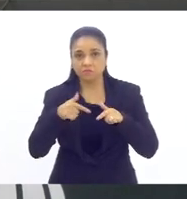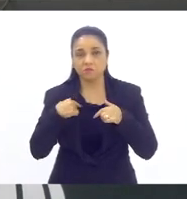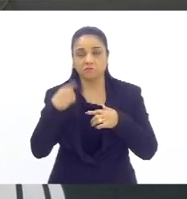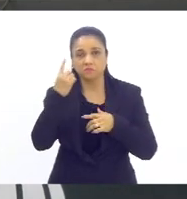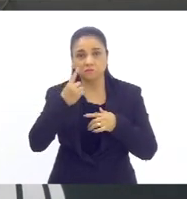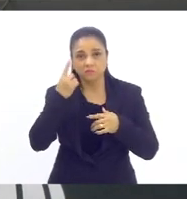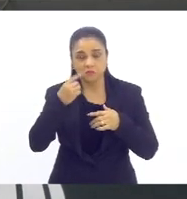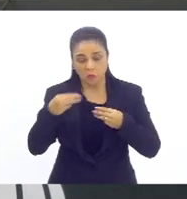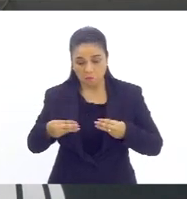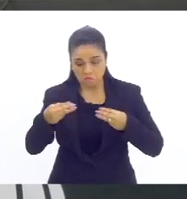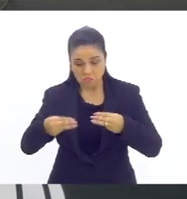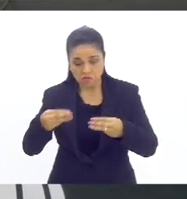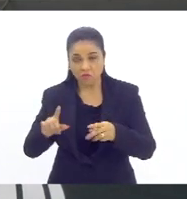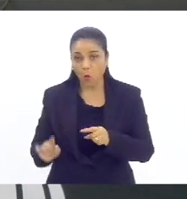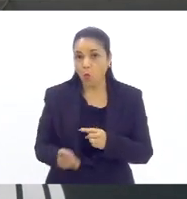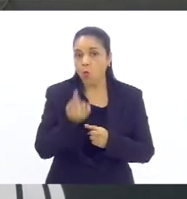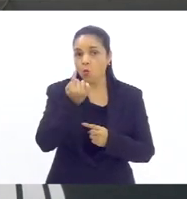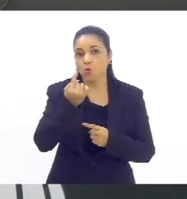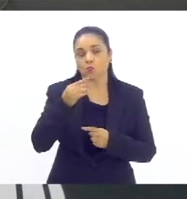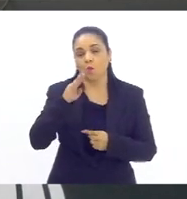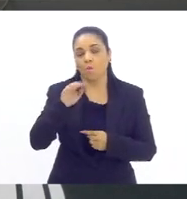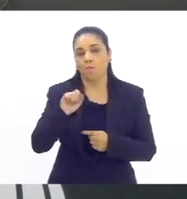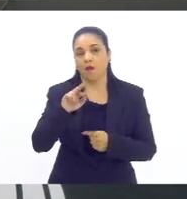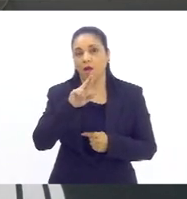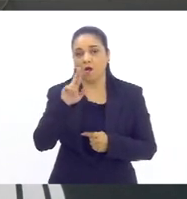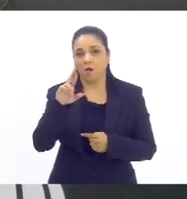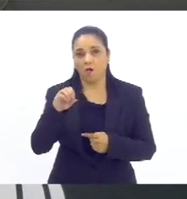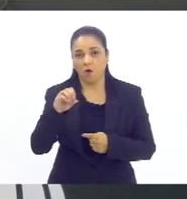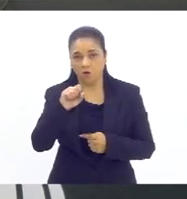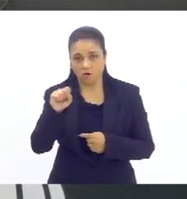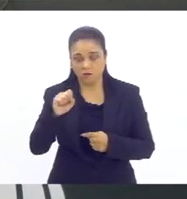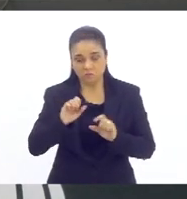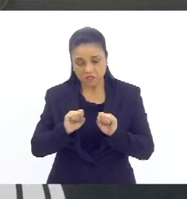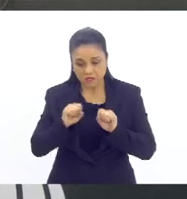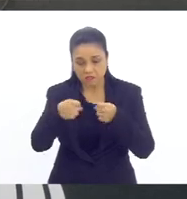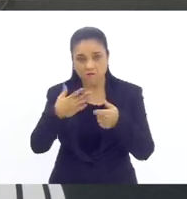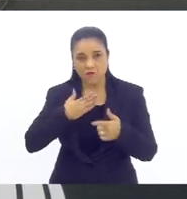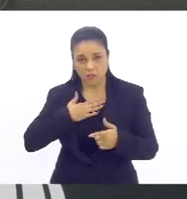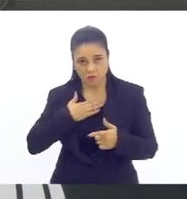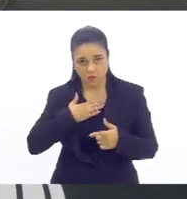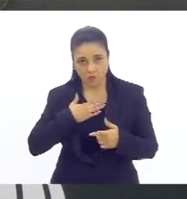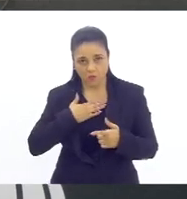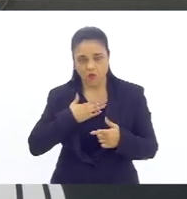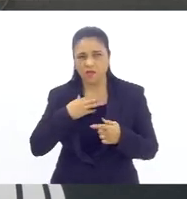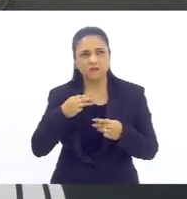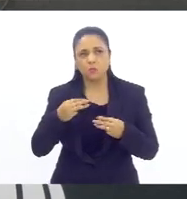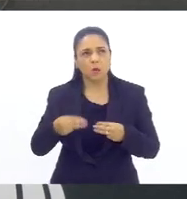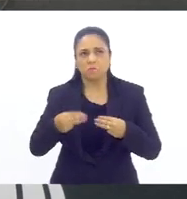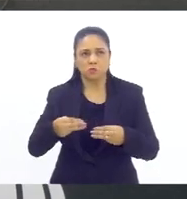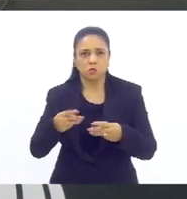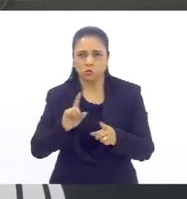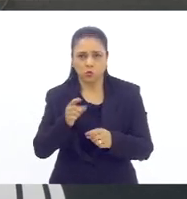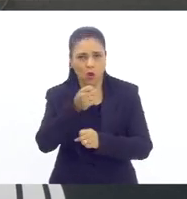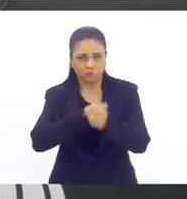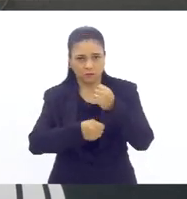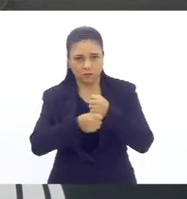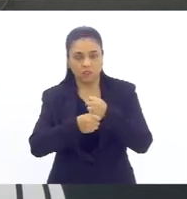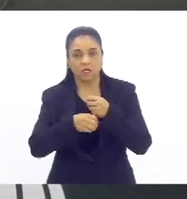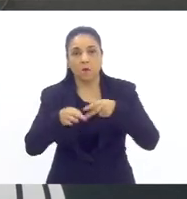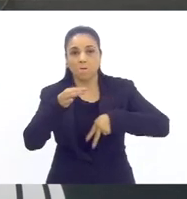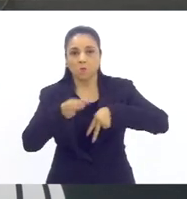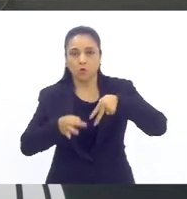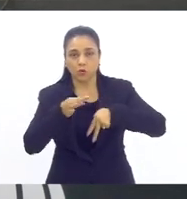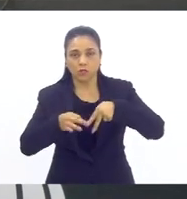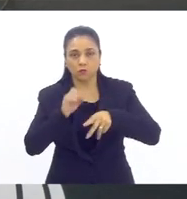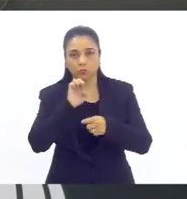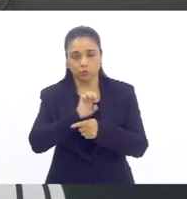atual ministro Barroso do STF na época ele não era Ministro era procurador do estado e professor